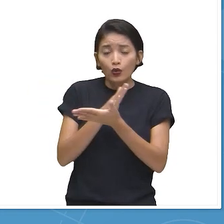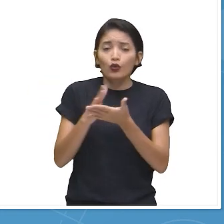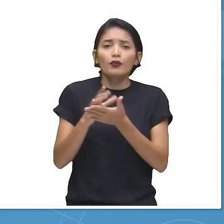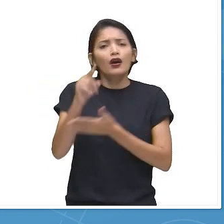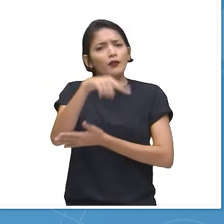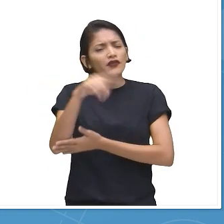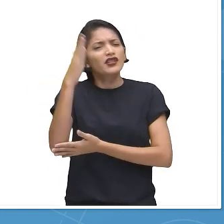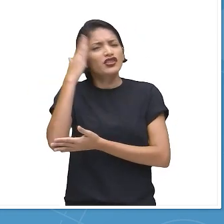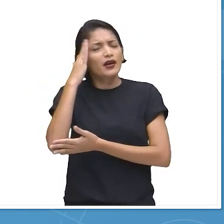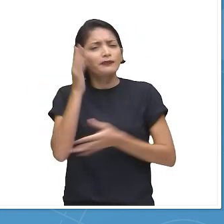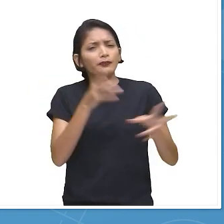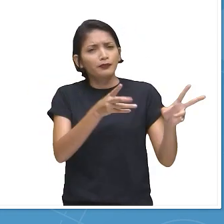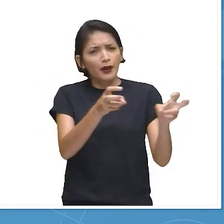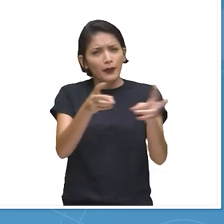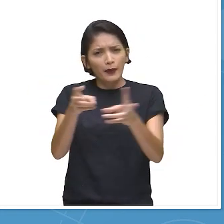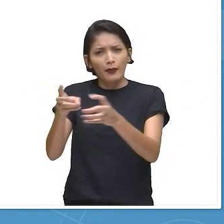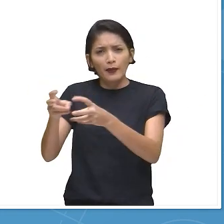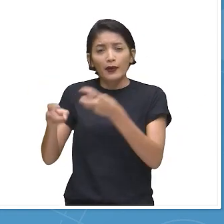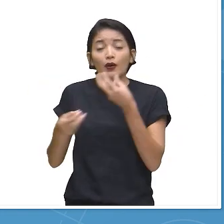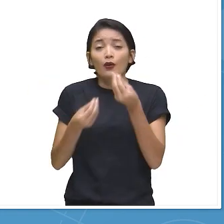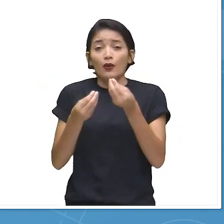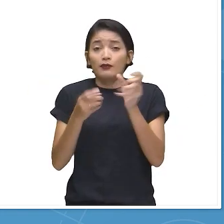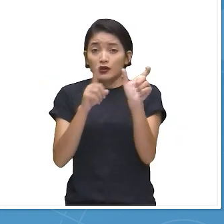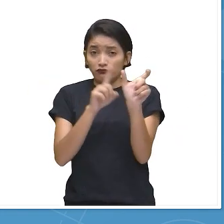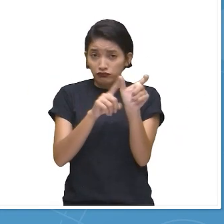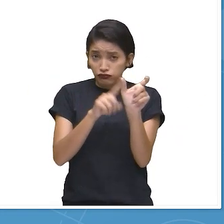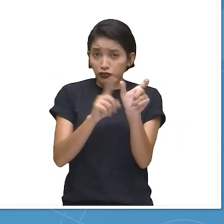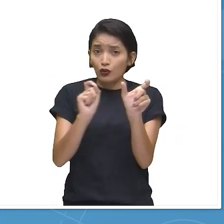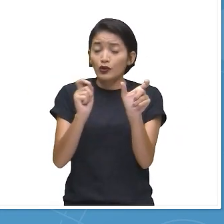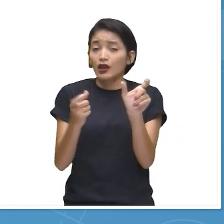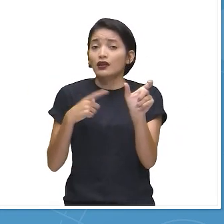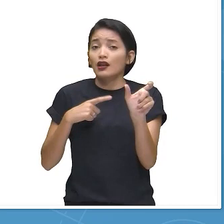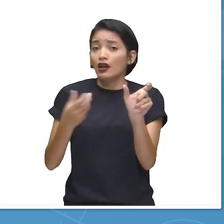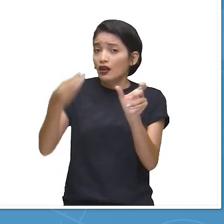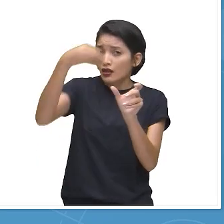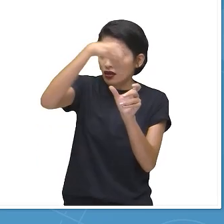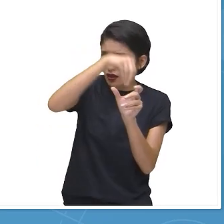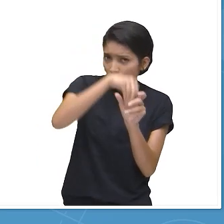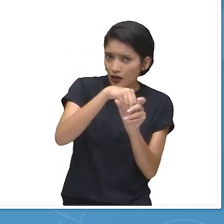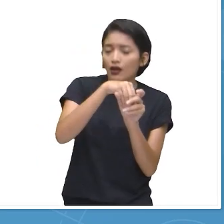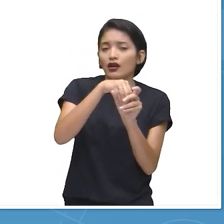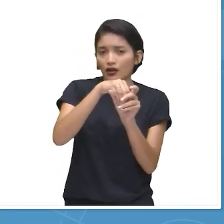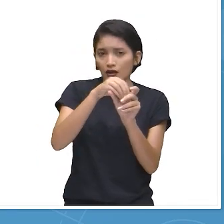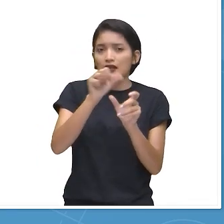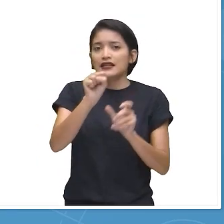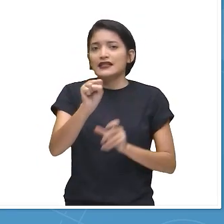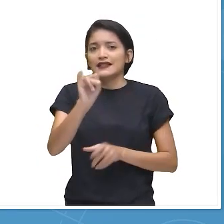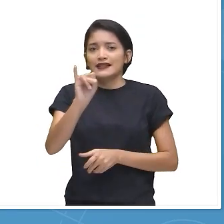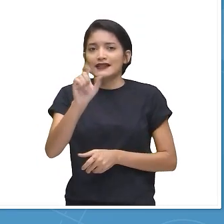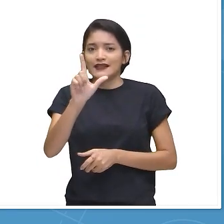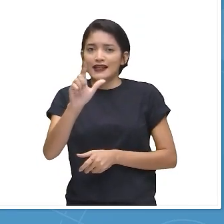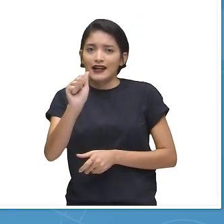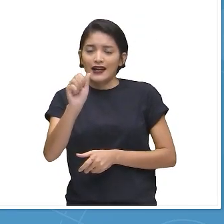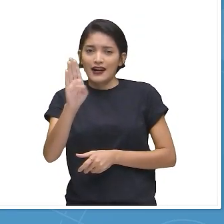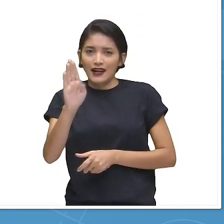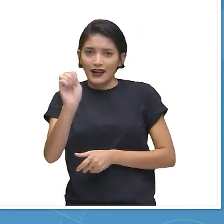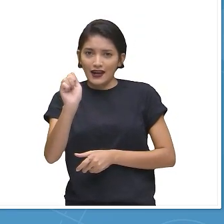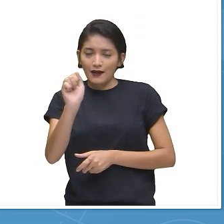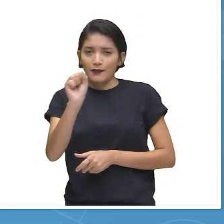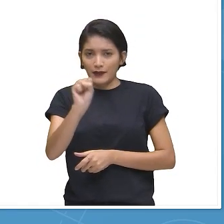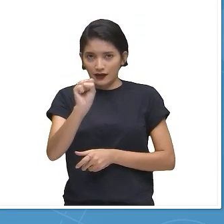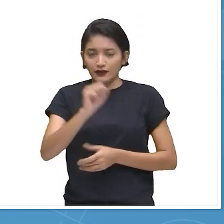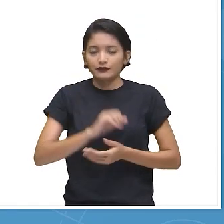você já ir percebendo como as palavras elas são constituídas por sílabas, não é?